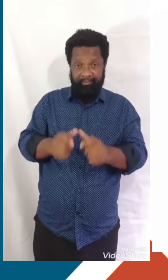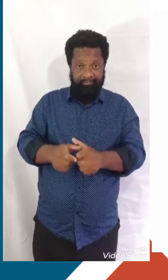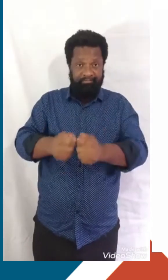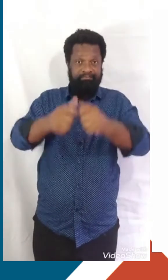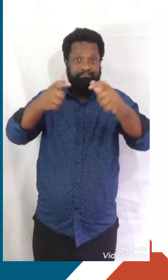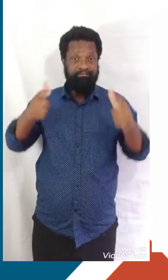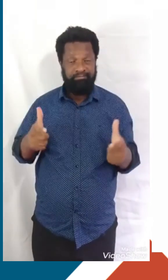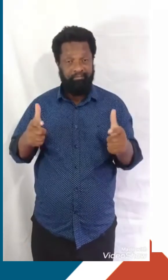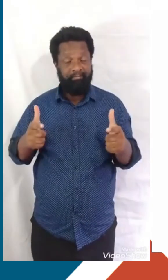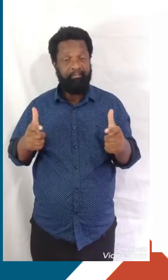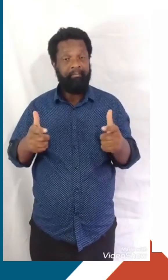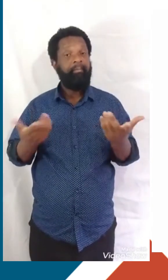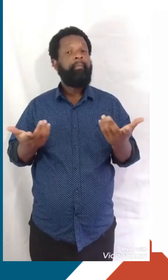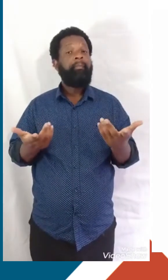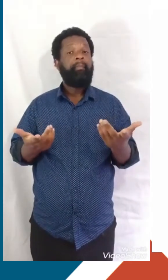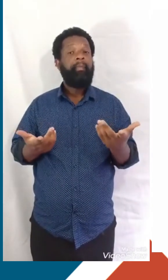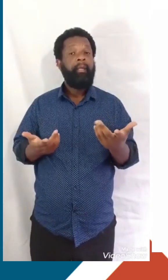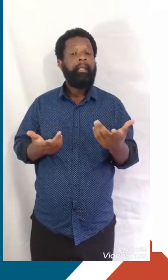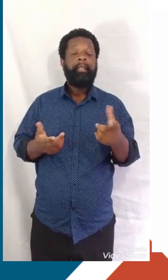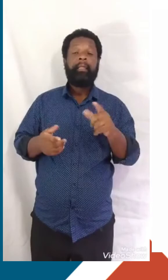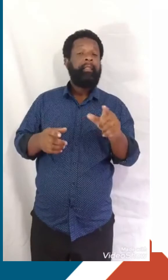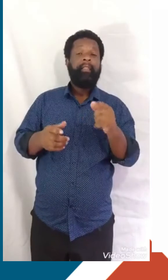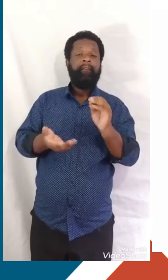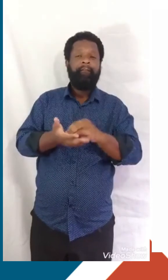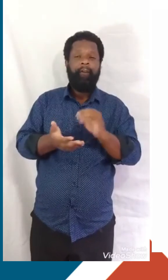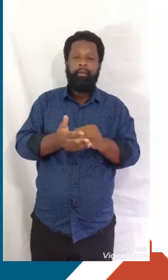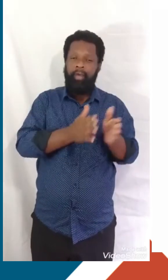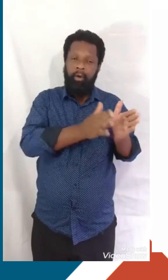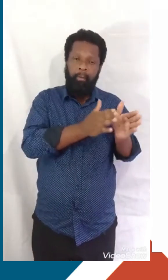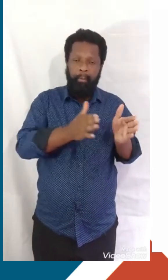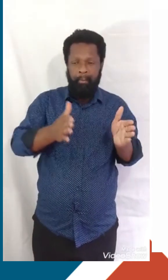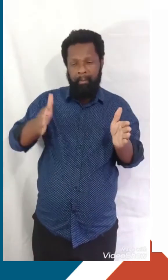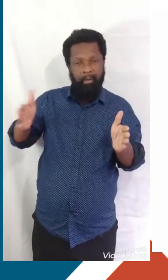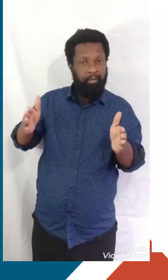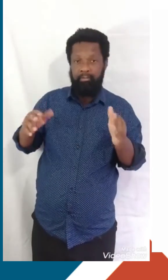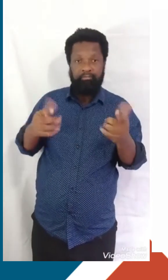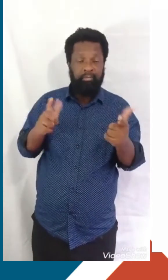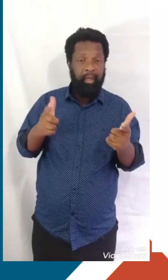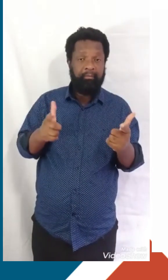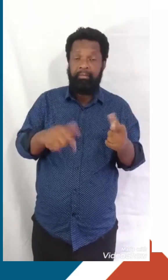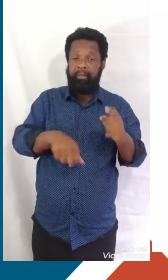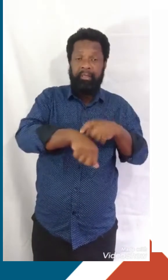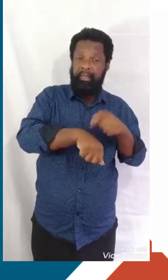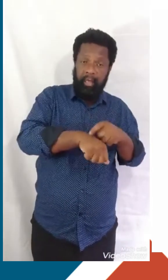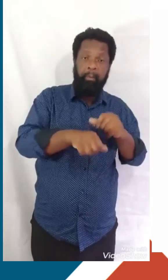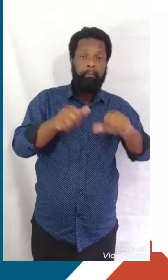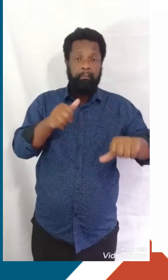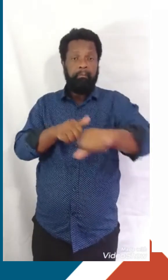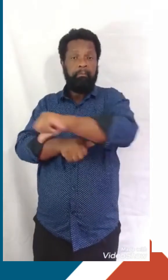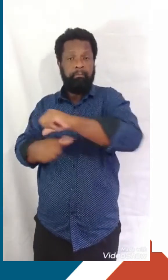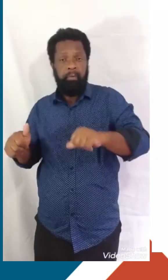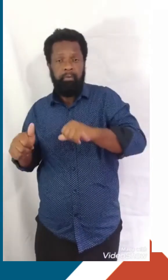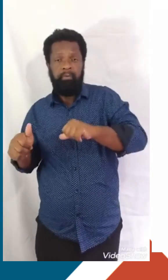também salientar a não linearidade apresentada no poema, o que contribui para